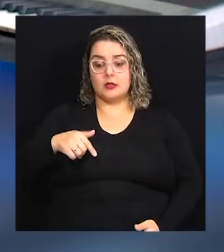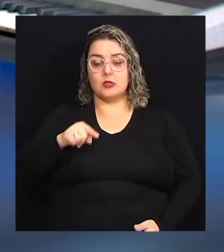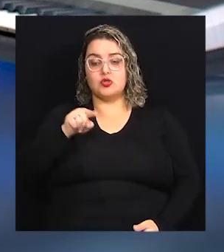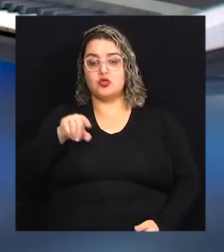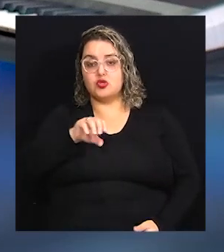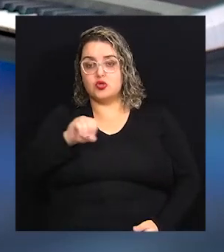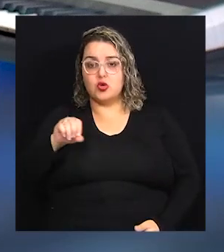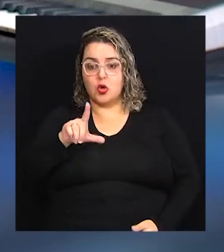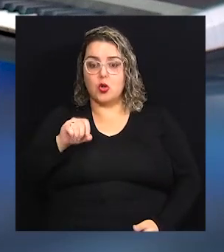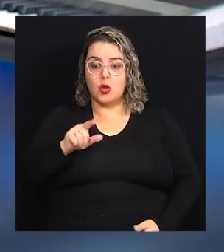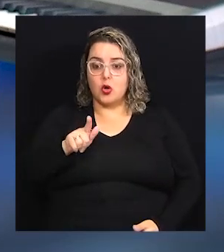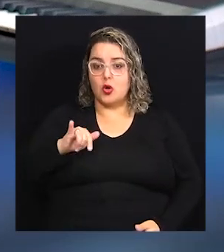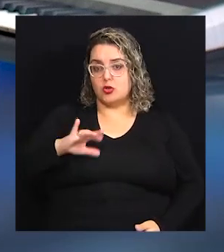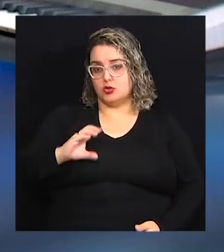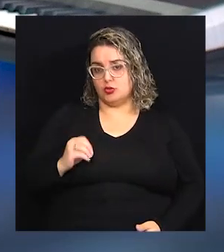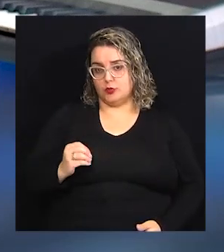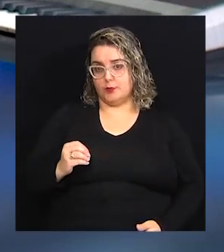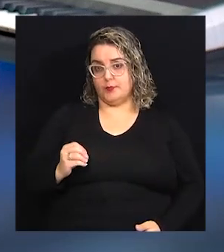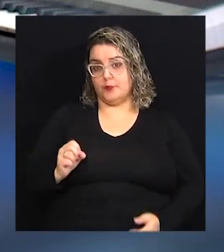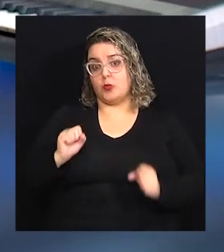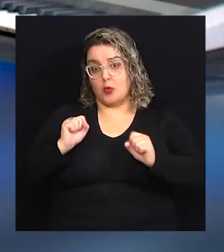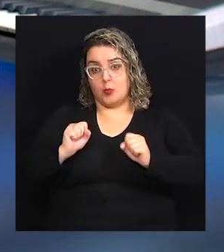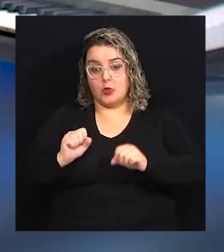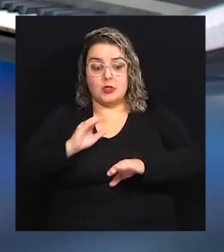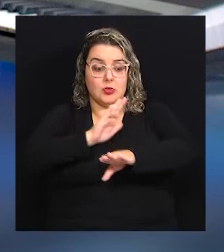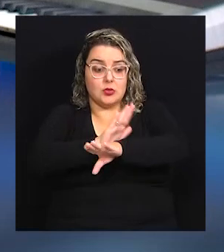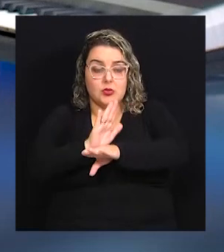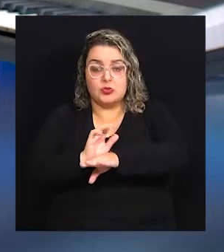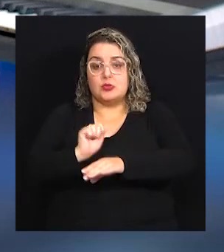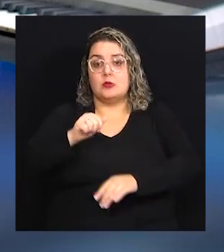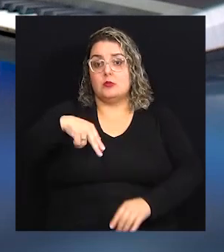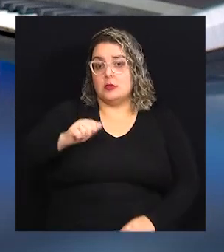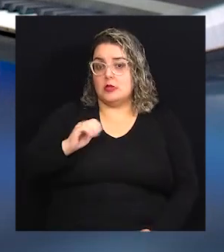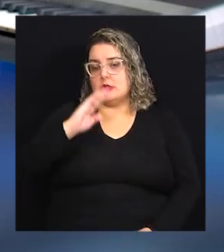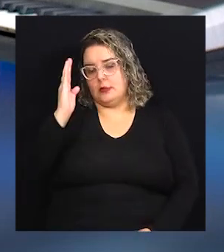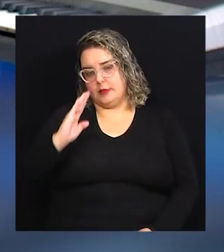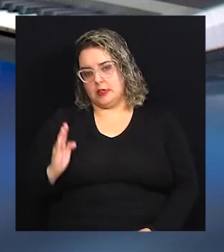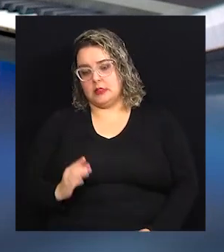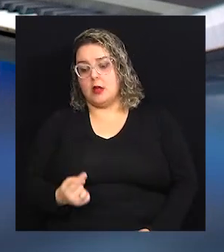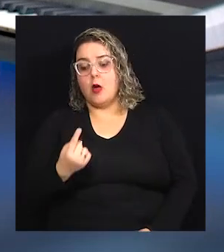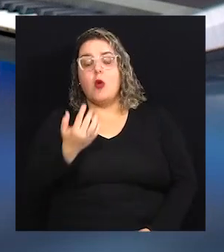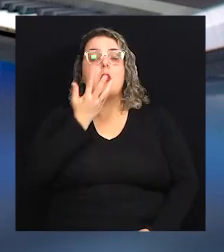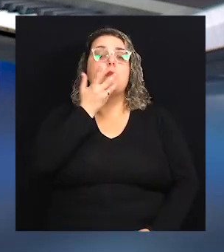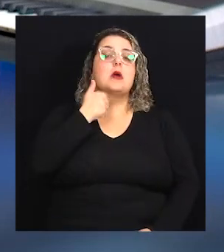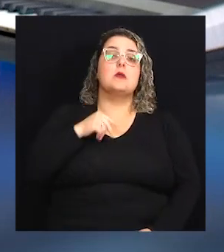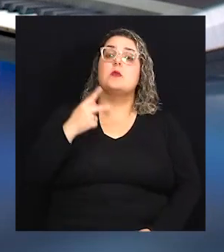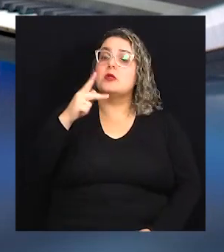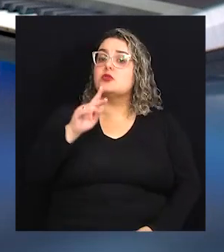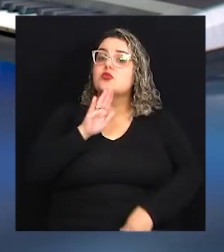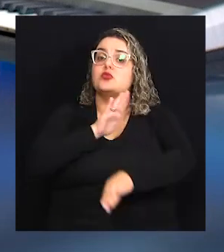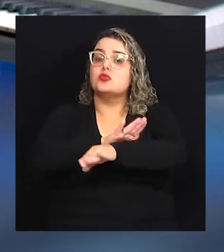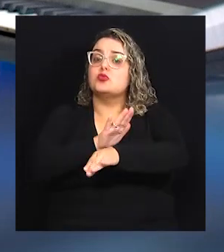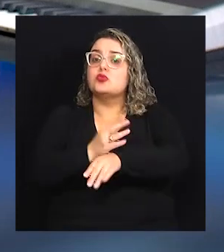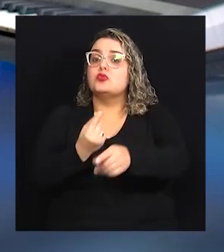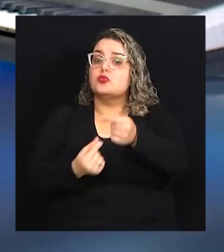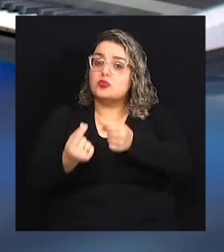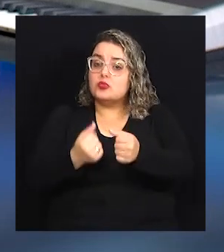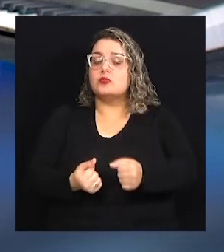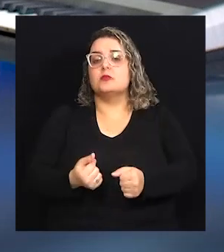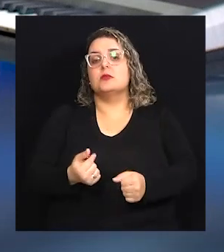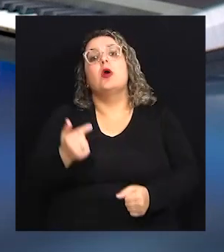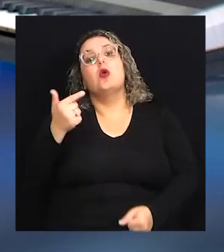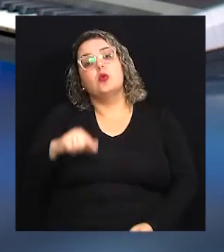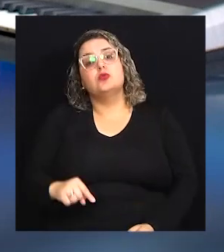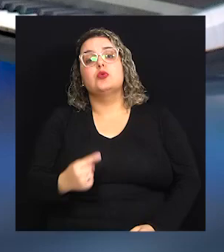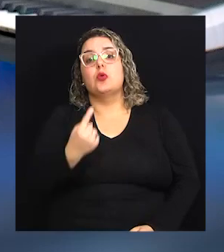nos ajudar contribuindo, apadrinhando uma criança do Grupo Ana Brasil. A sua ajuda financeira